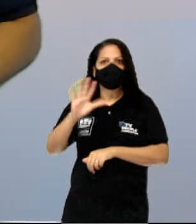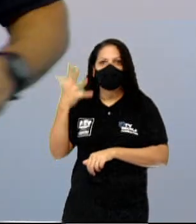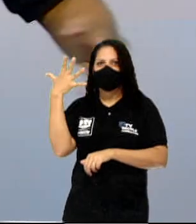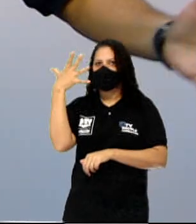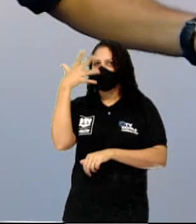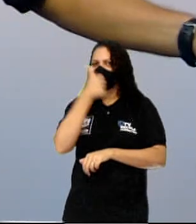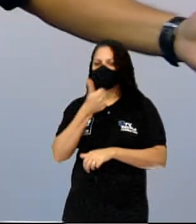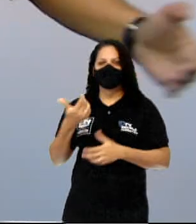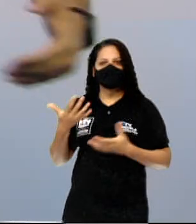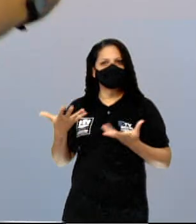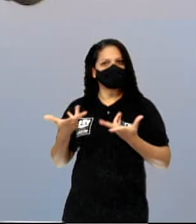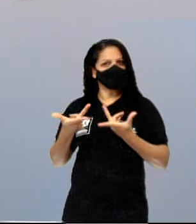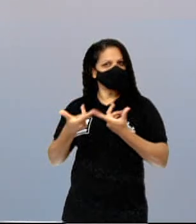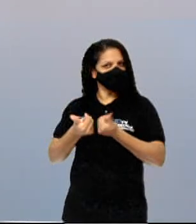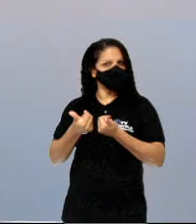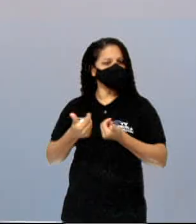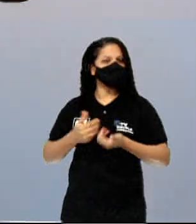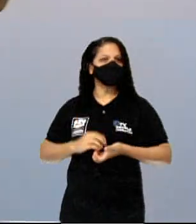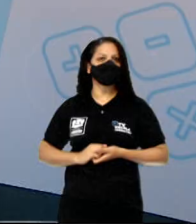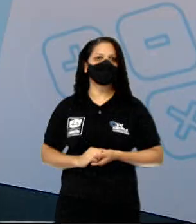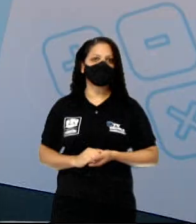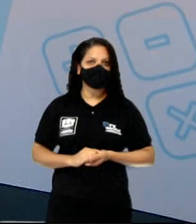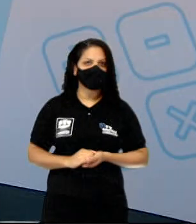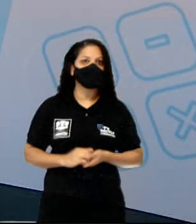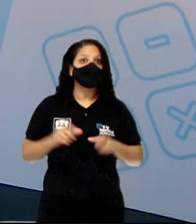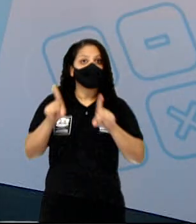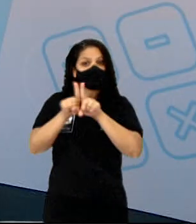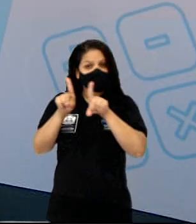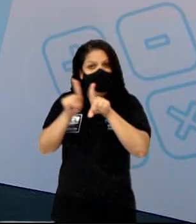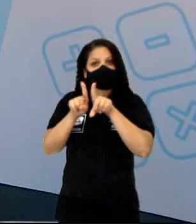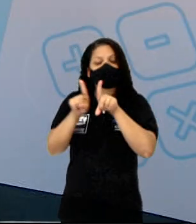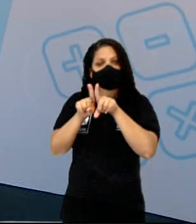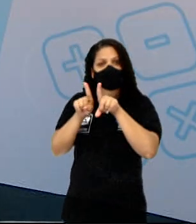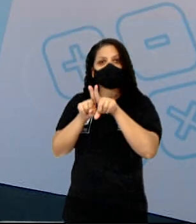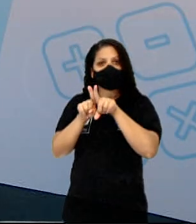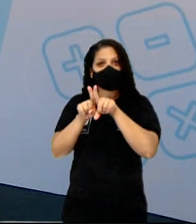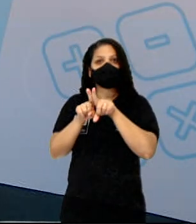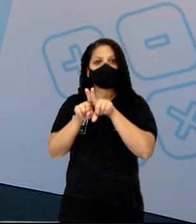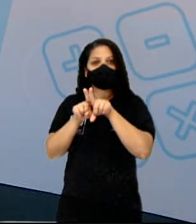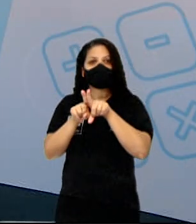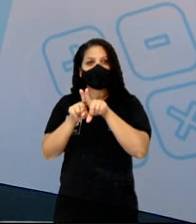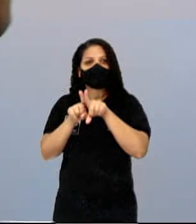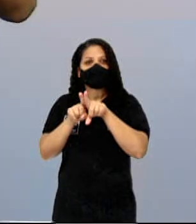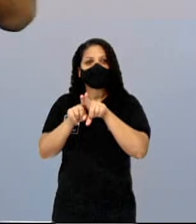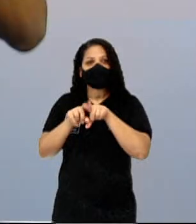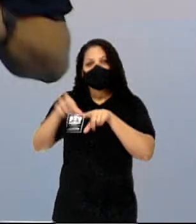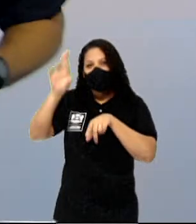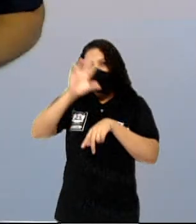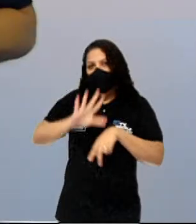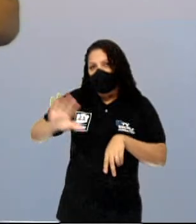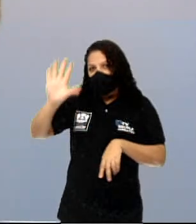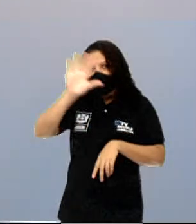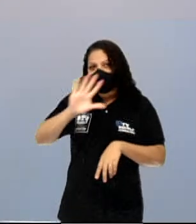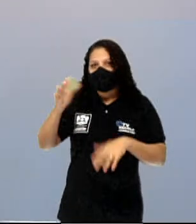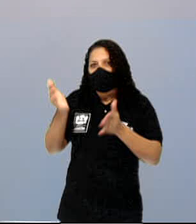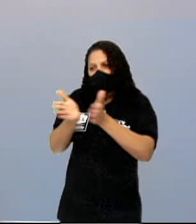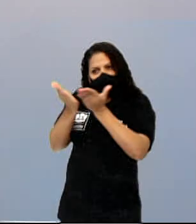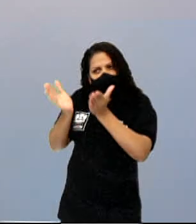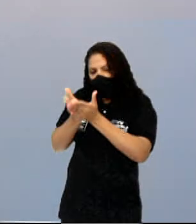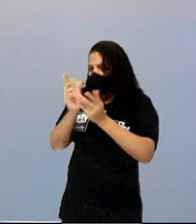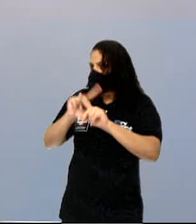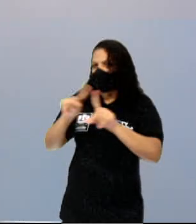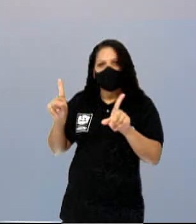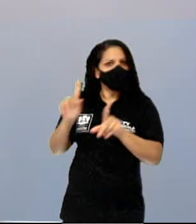incrível. Inclusive, aparentemente parece ser um domínio pobre, mas não é não, gente. Você tem